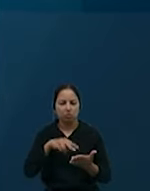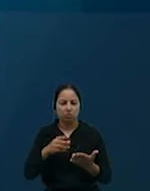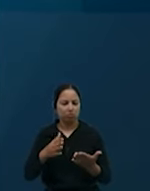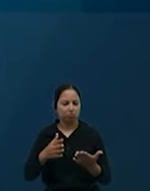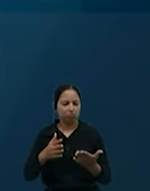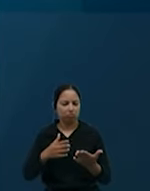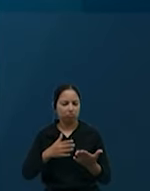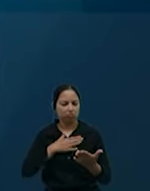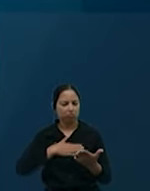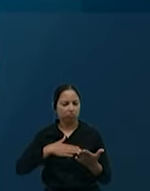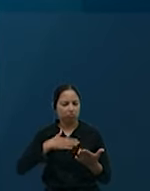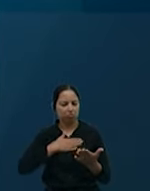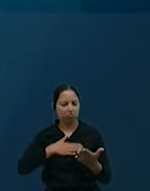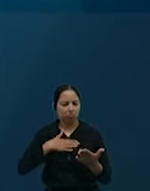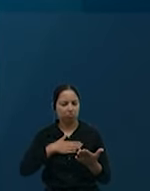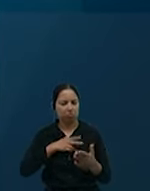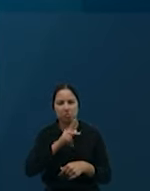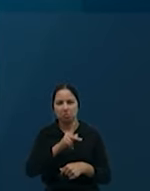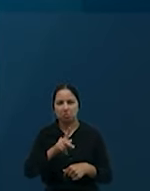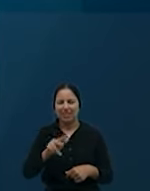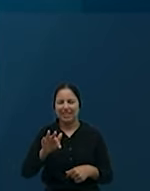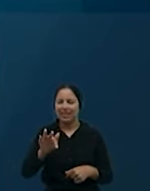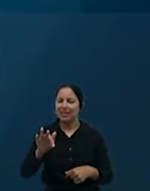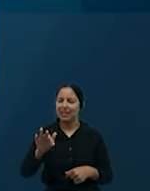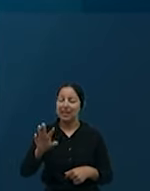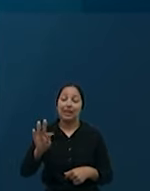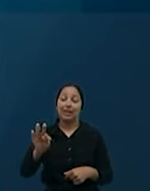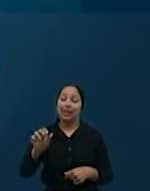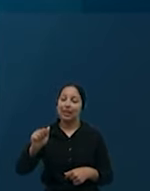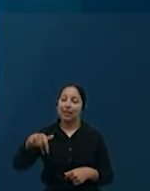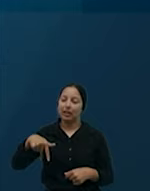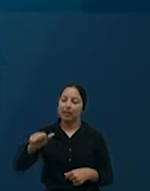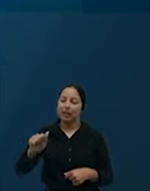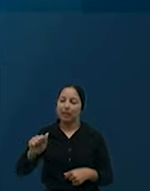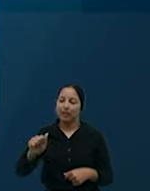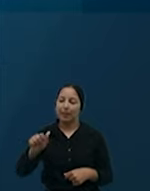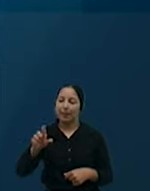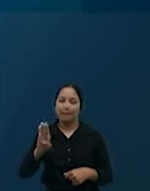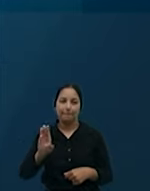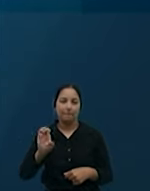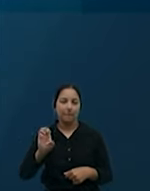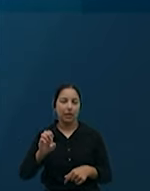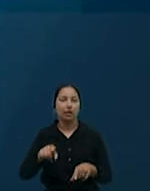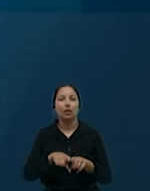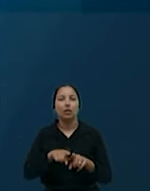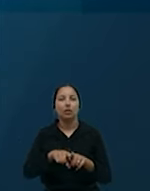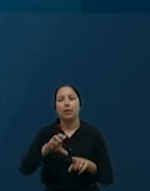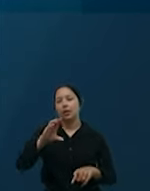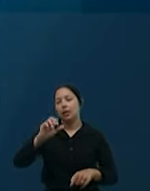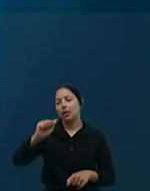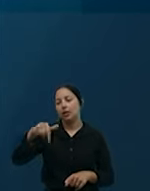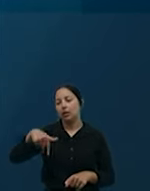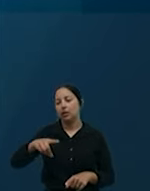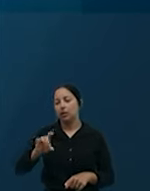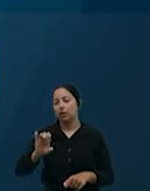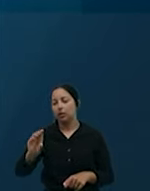Kazuo Watanabe, Ada Pellegrini, enfim, Cândido Dinamarco, né?